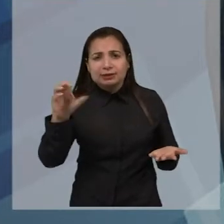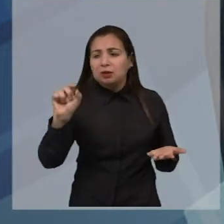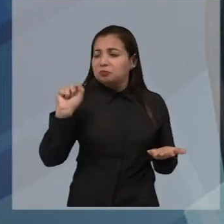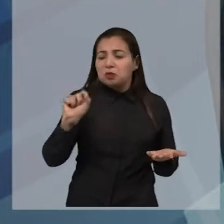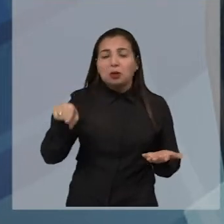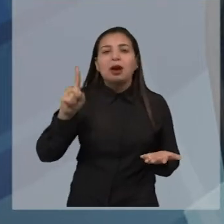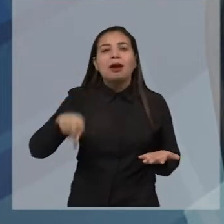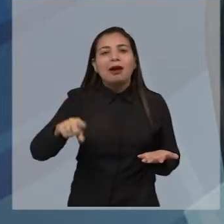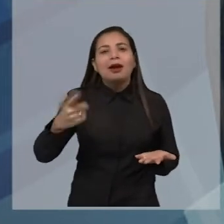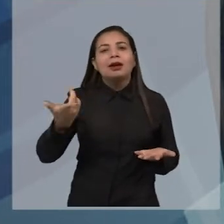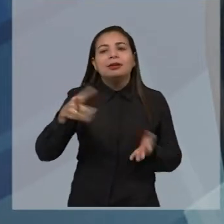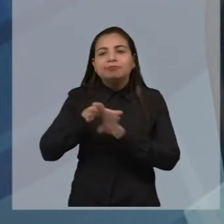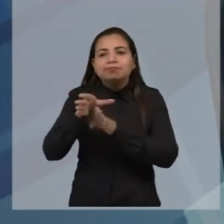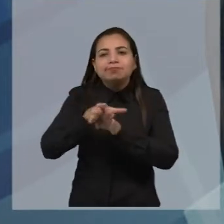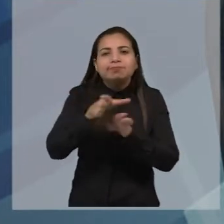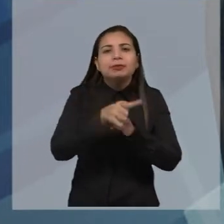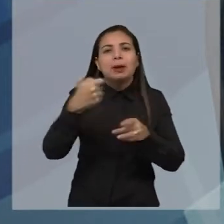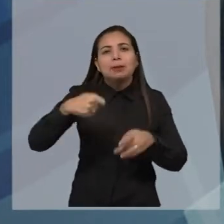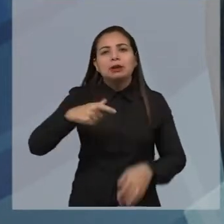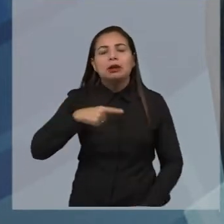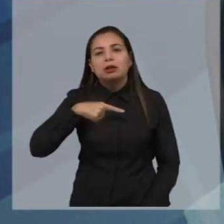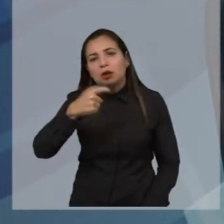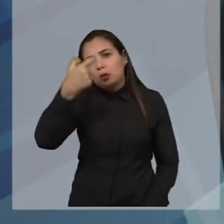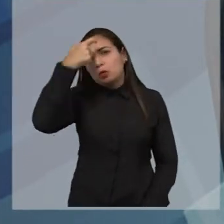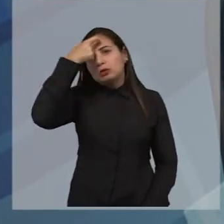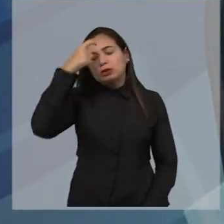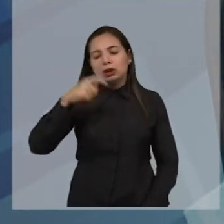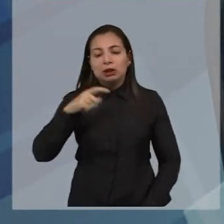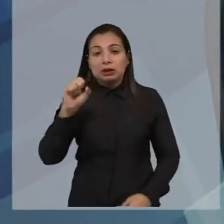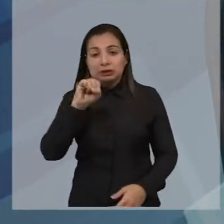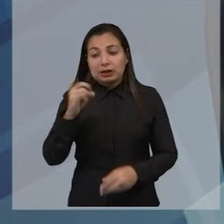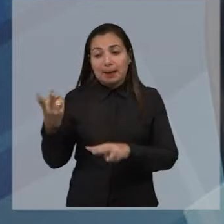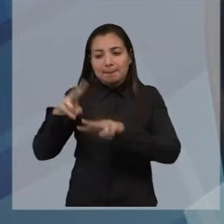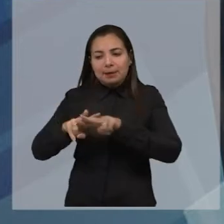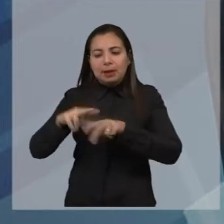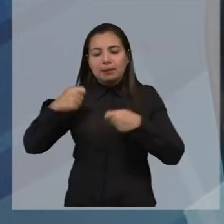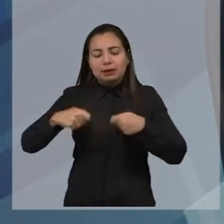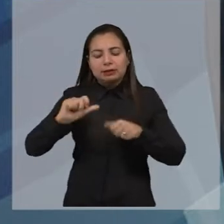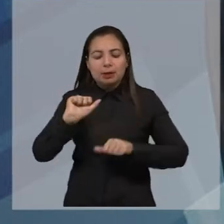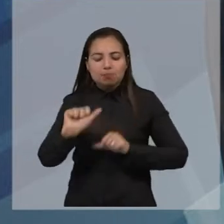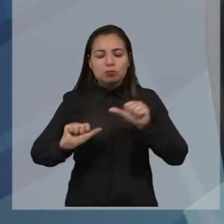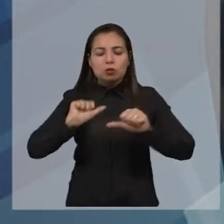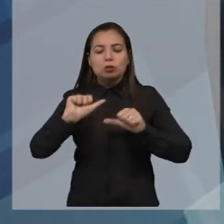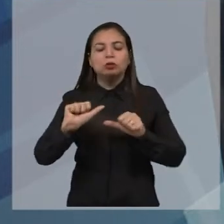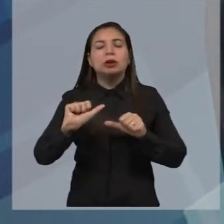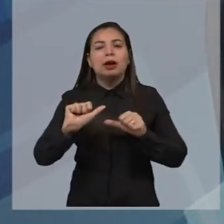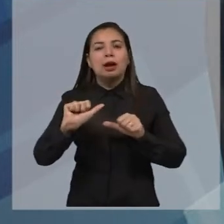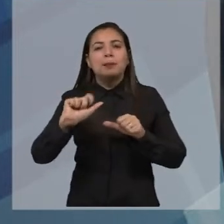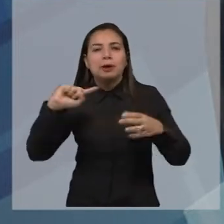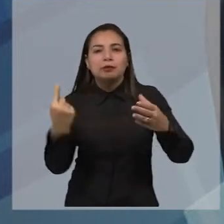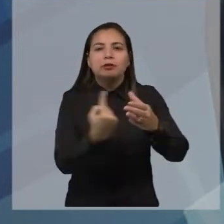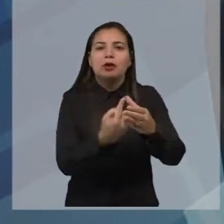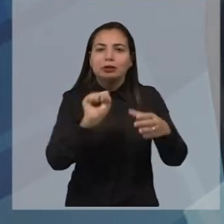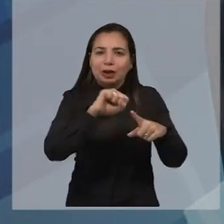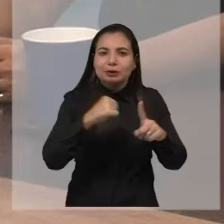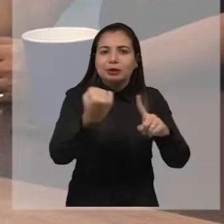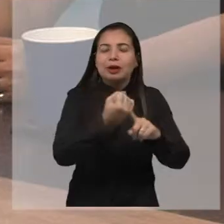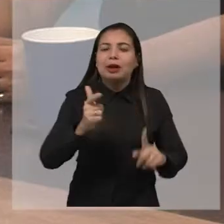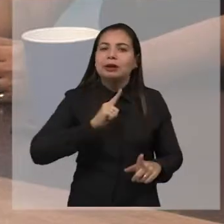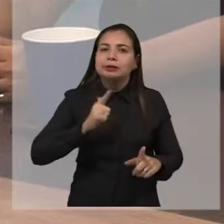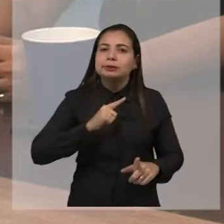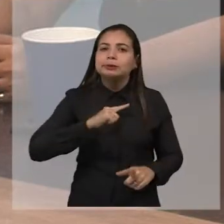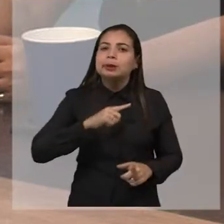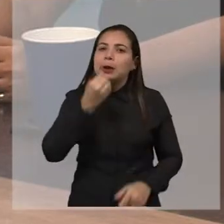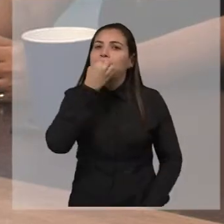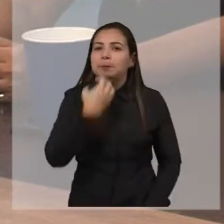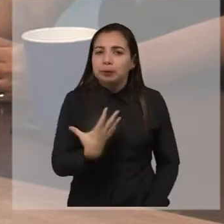questão que me preocupa, né, você logo na sua primeira fala, você falou que não se